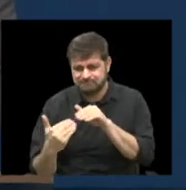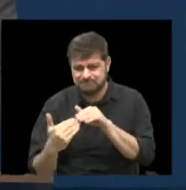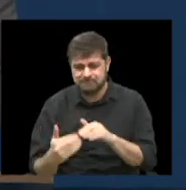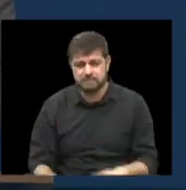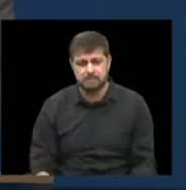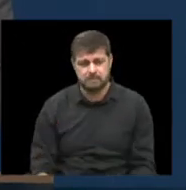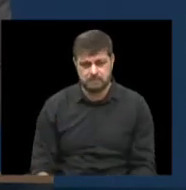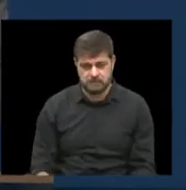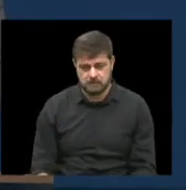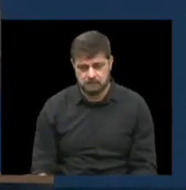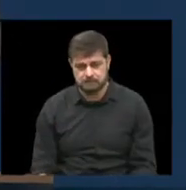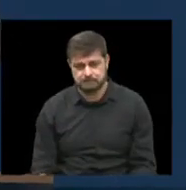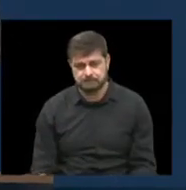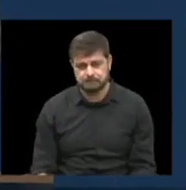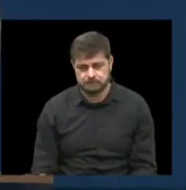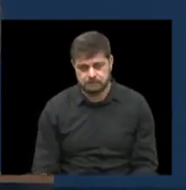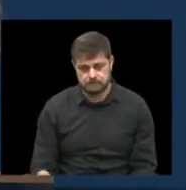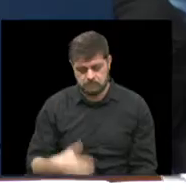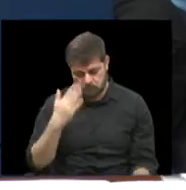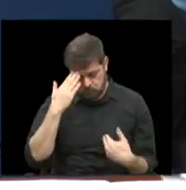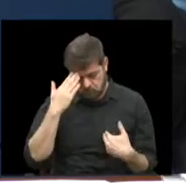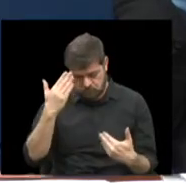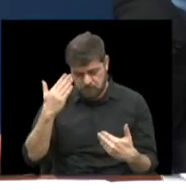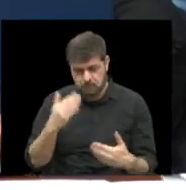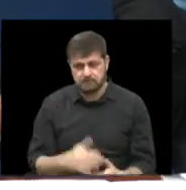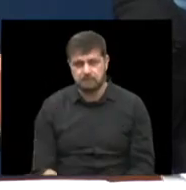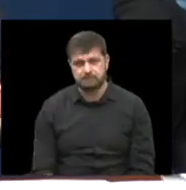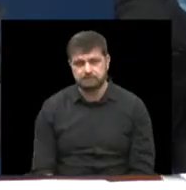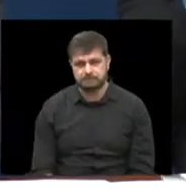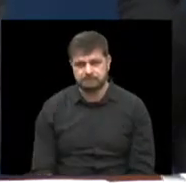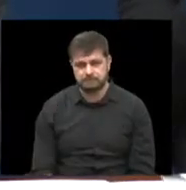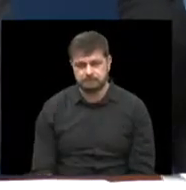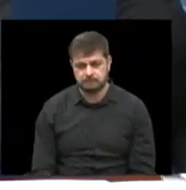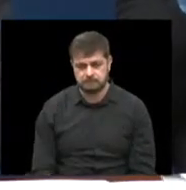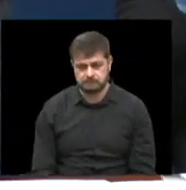principalmente da população de Campinas. Muito obrigado. Obrigado, vereador.